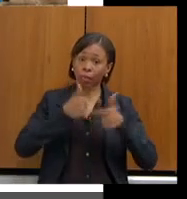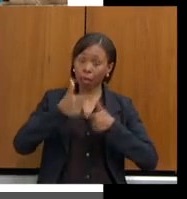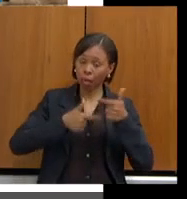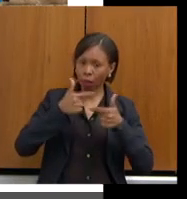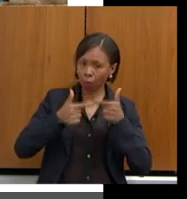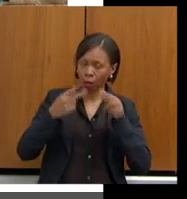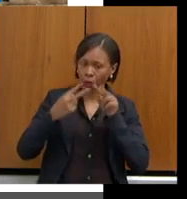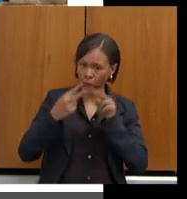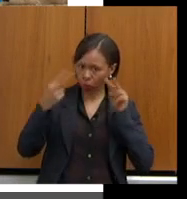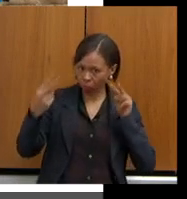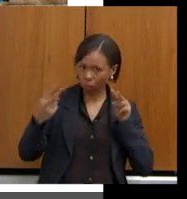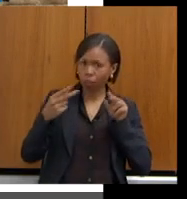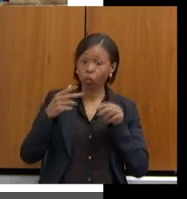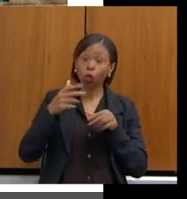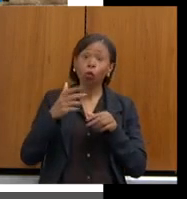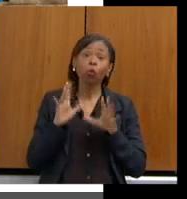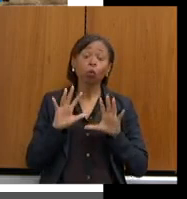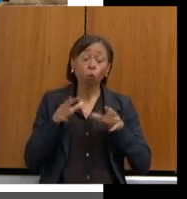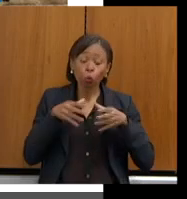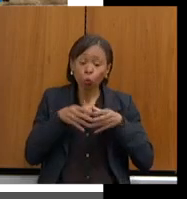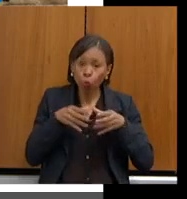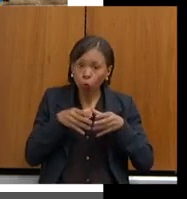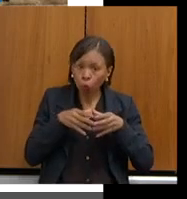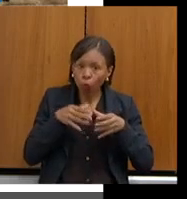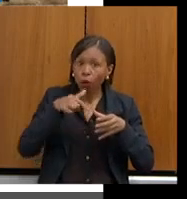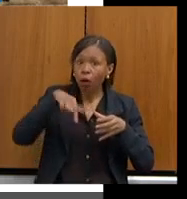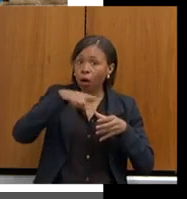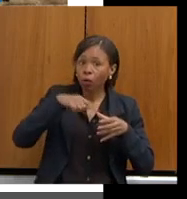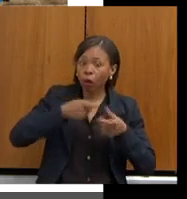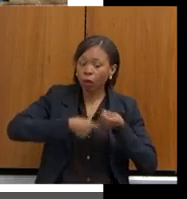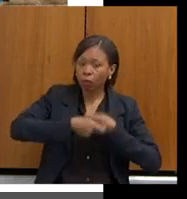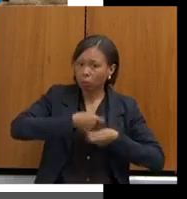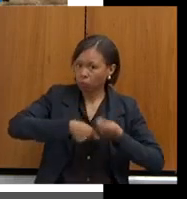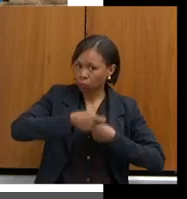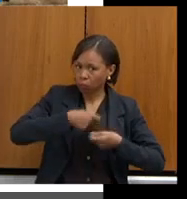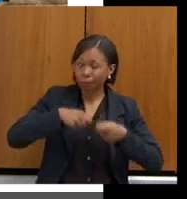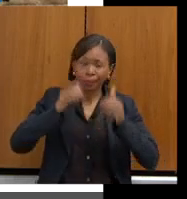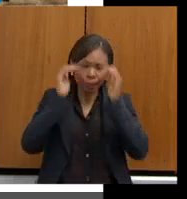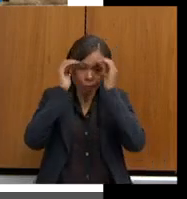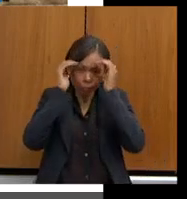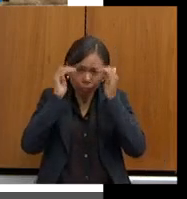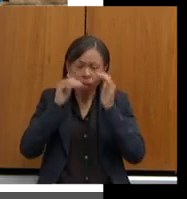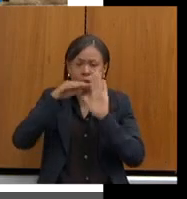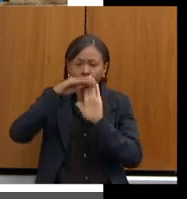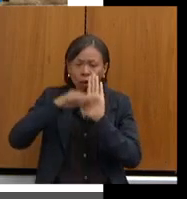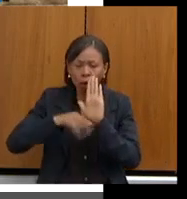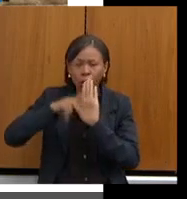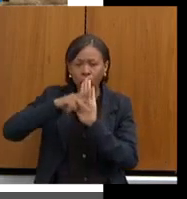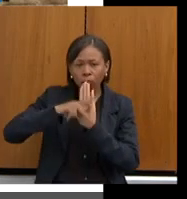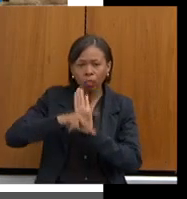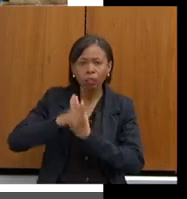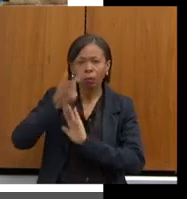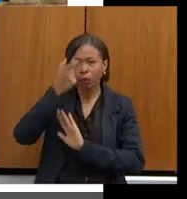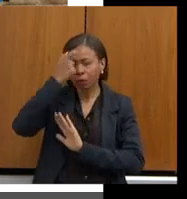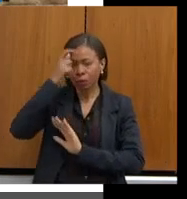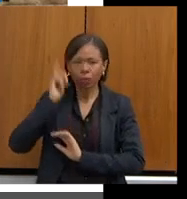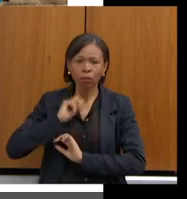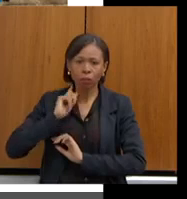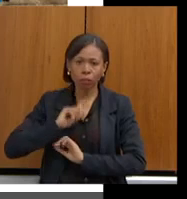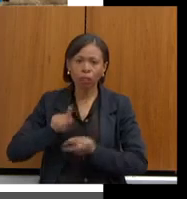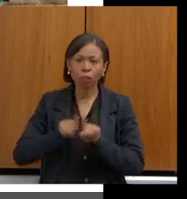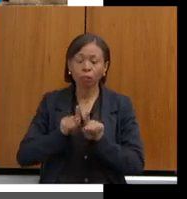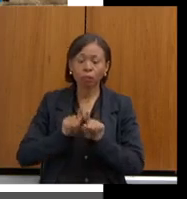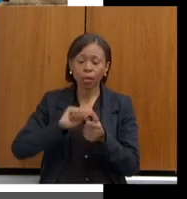o setor administrativo sempre alinhado ao plano Minas conscientes adequação dos materiais atendimento